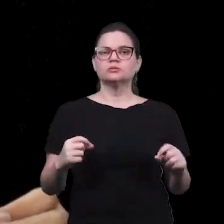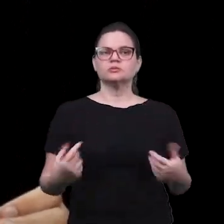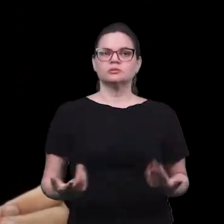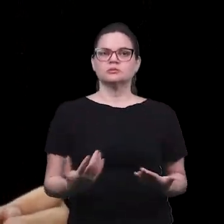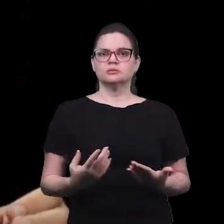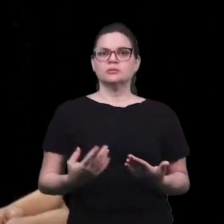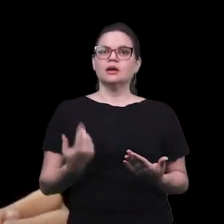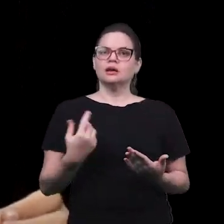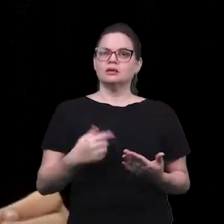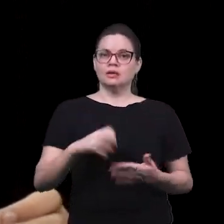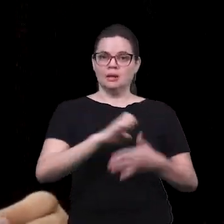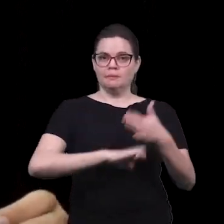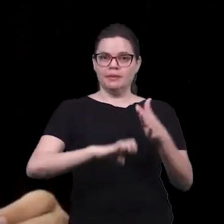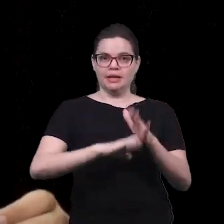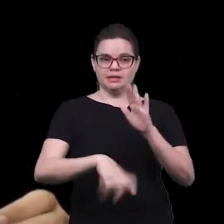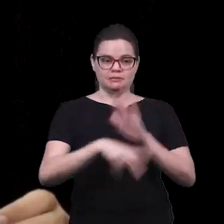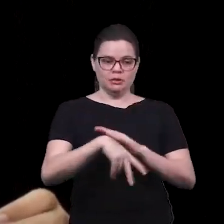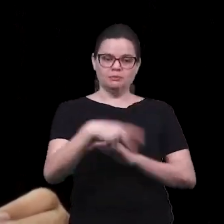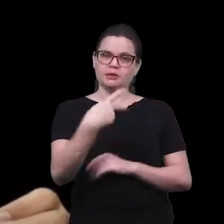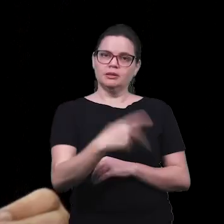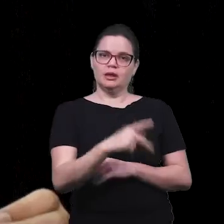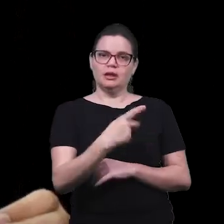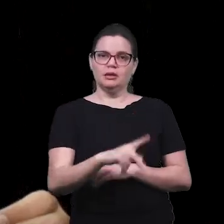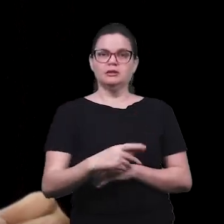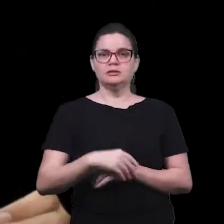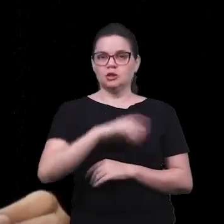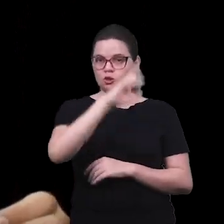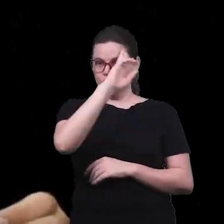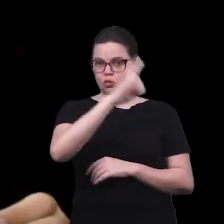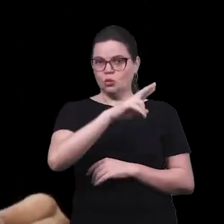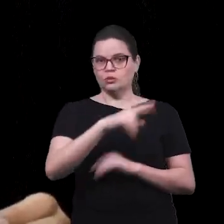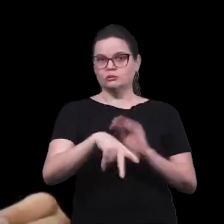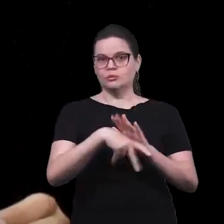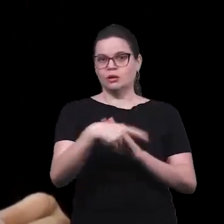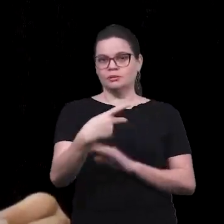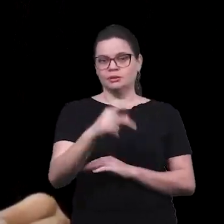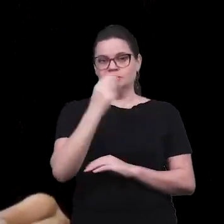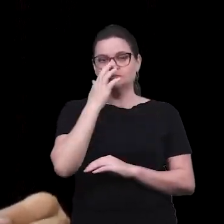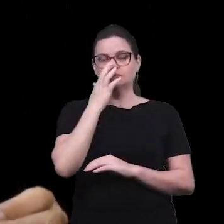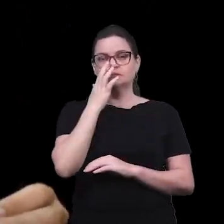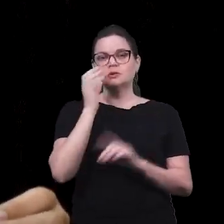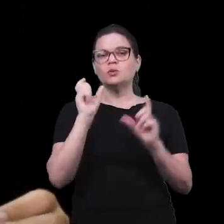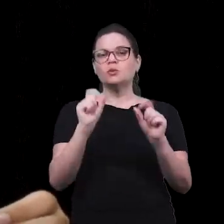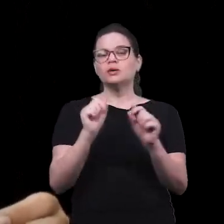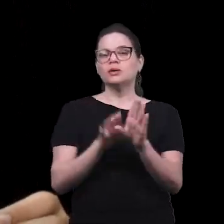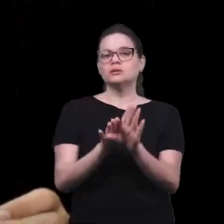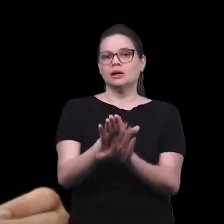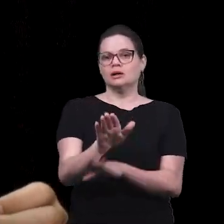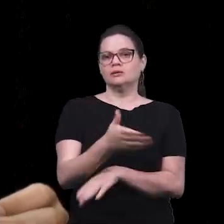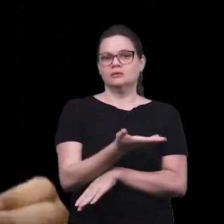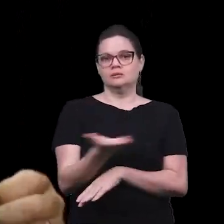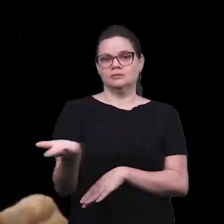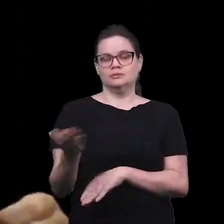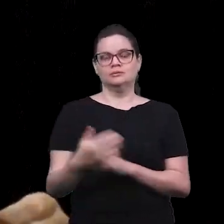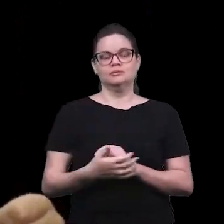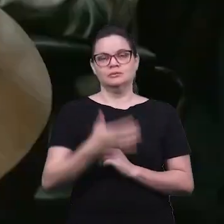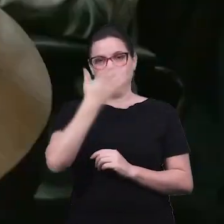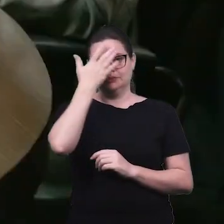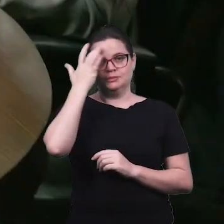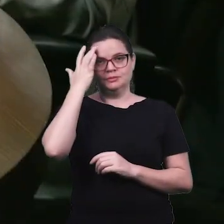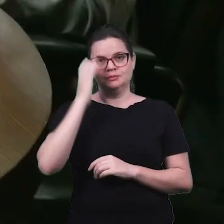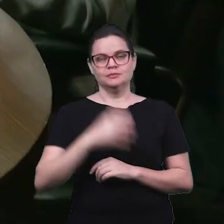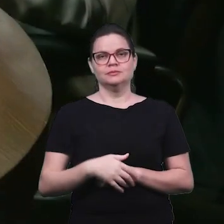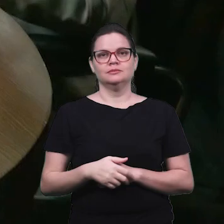são empresários, dono dos seus negócios. Qual é a palavra inicial que nós temos para dar para essas